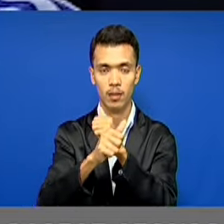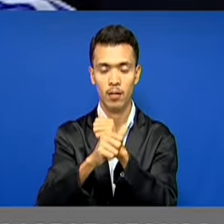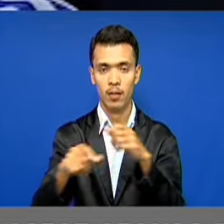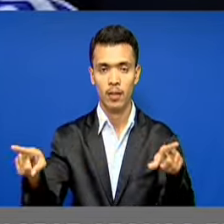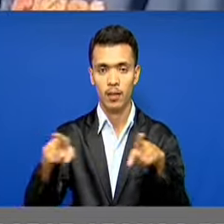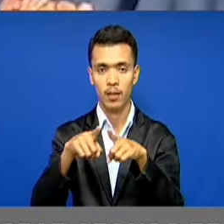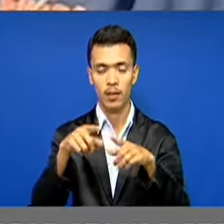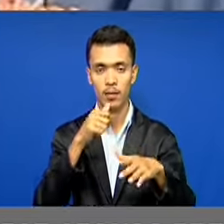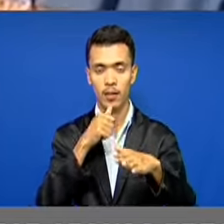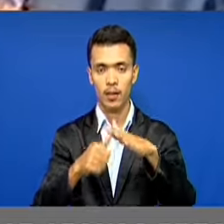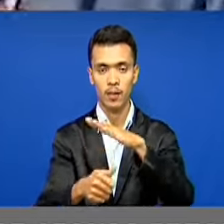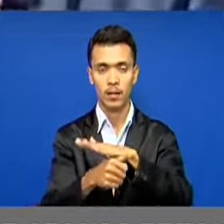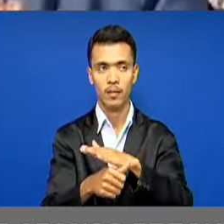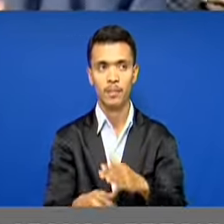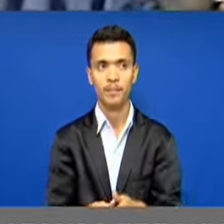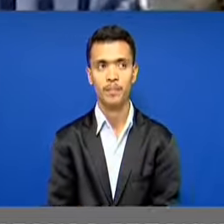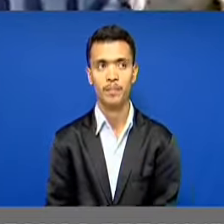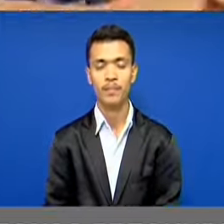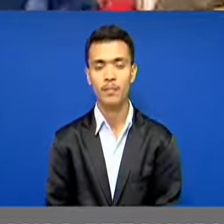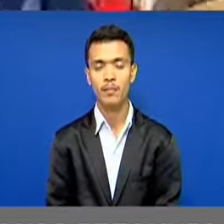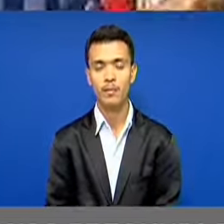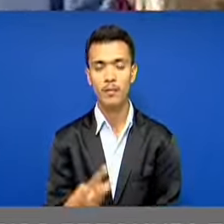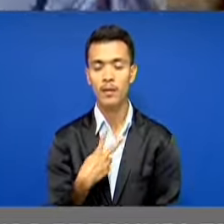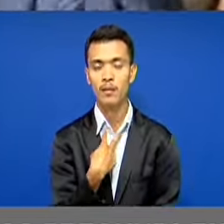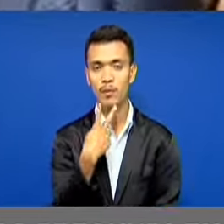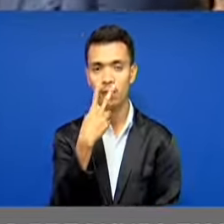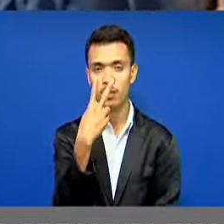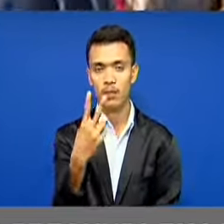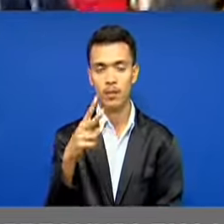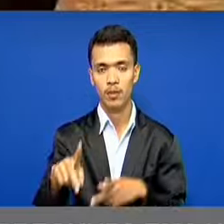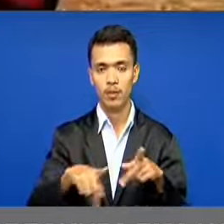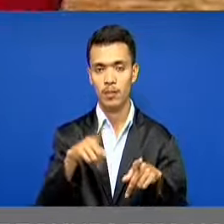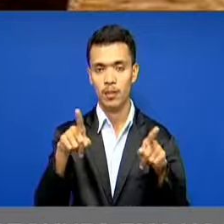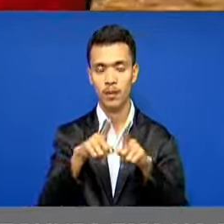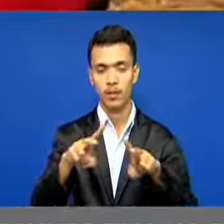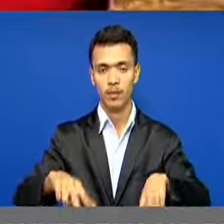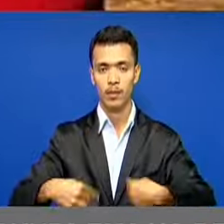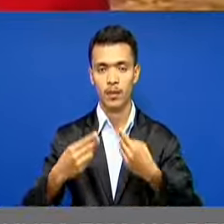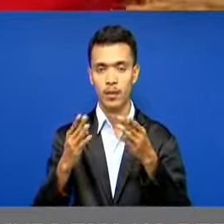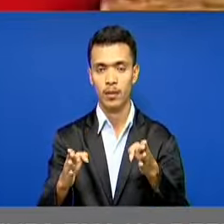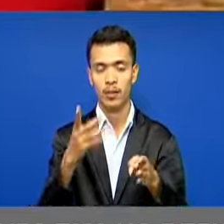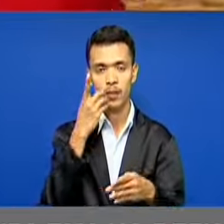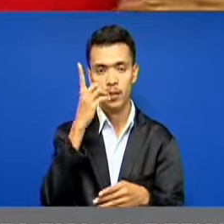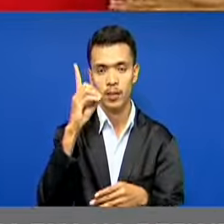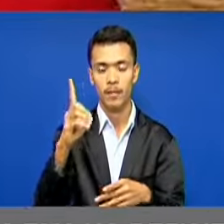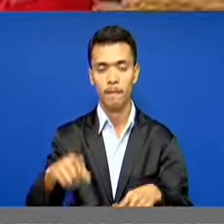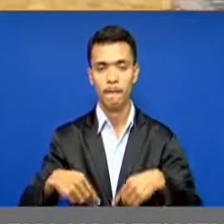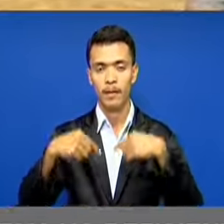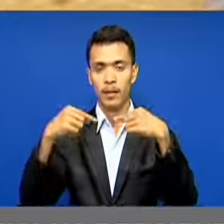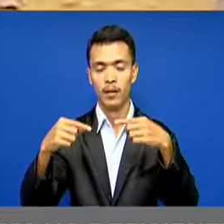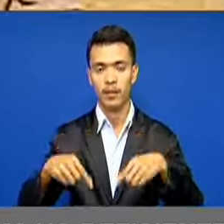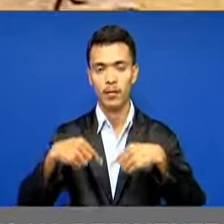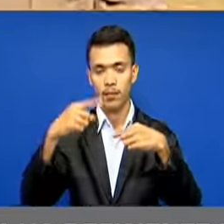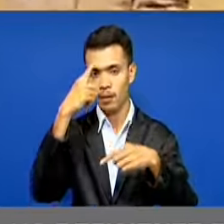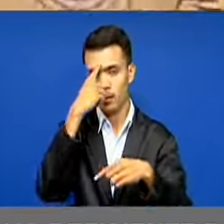asang ilegal. Adelino Belo da Costa, porta-voz comunidade no veterano Suai Hesi Hateten, e autorização, tamba antes